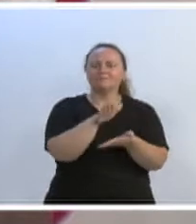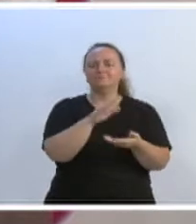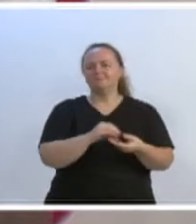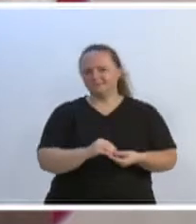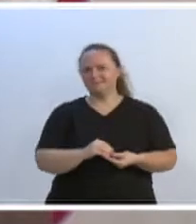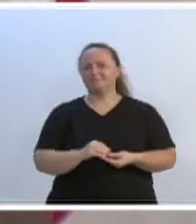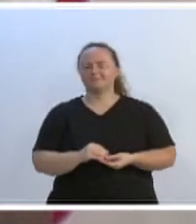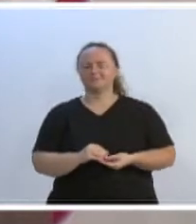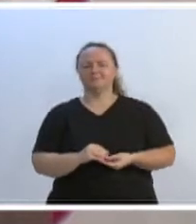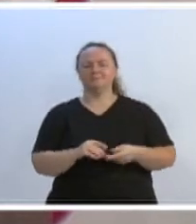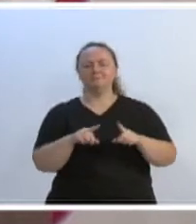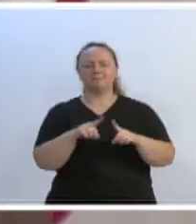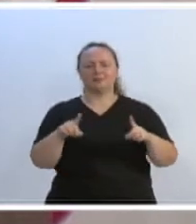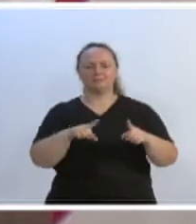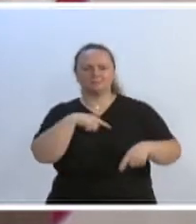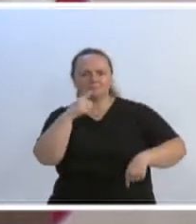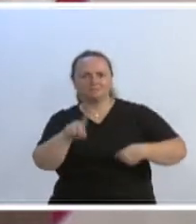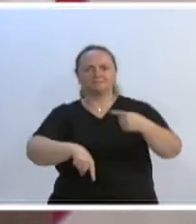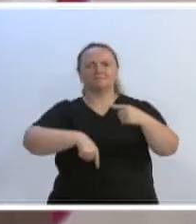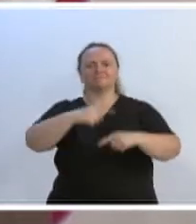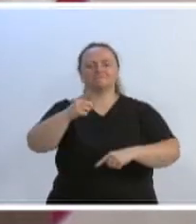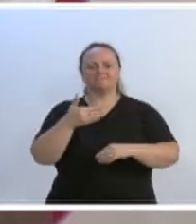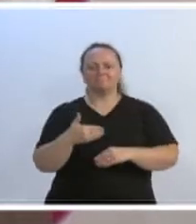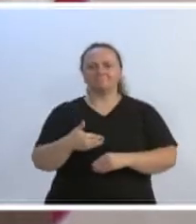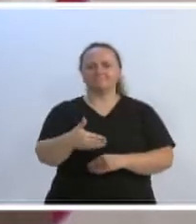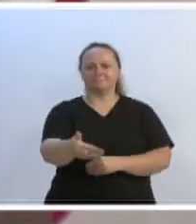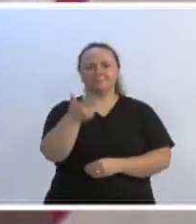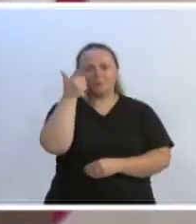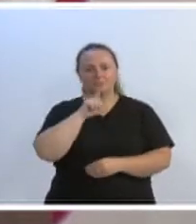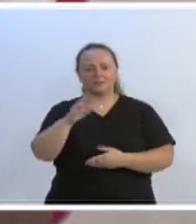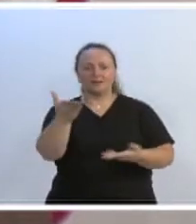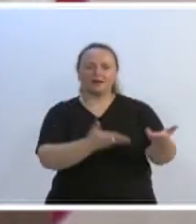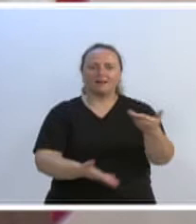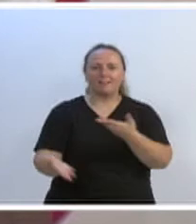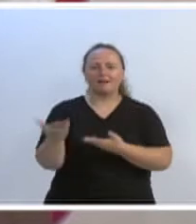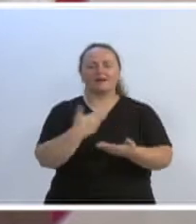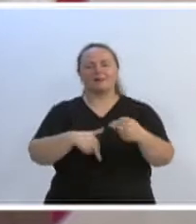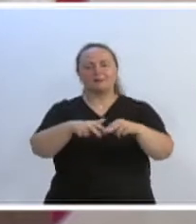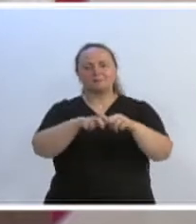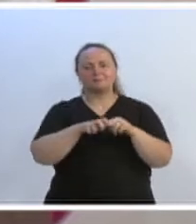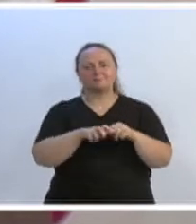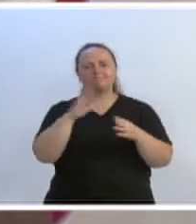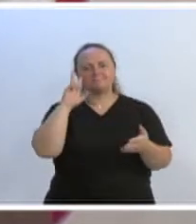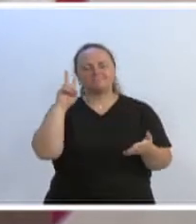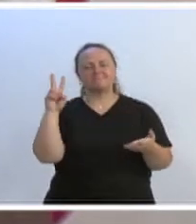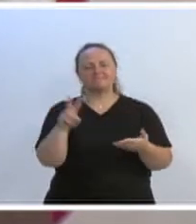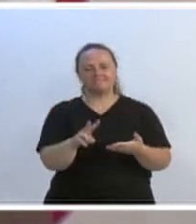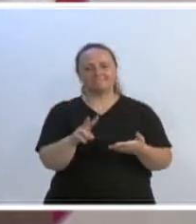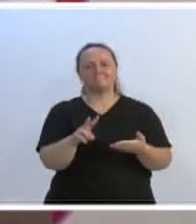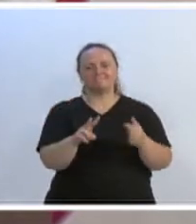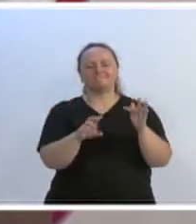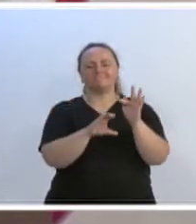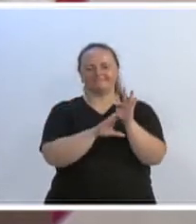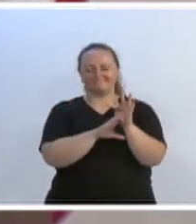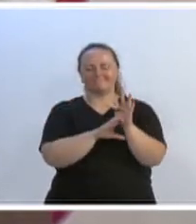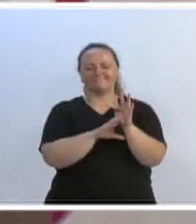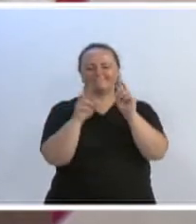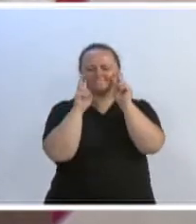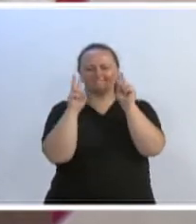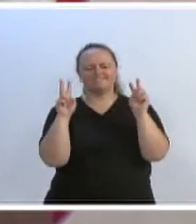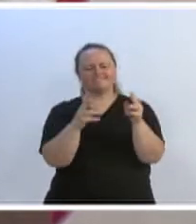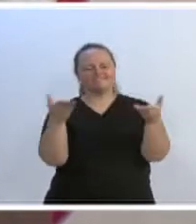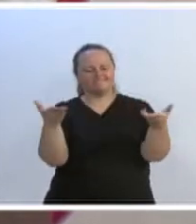presidido o conselho aqui pelo Elton. Então, ao saudá-los, cumprimento aqui com muito carinho a todos, porque, como disse, todos são personalidades.